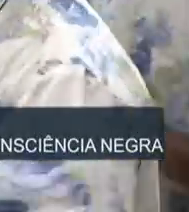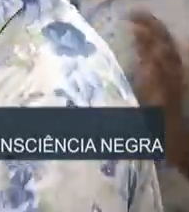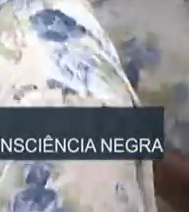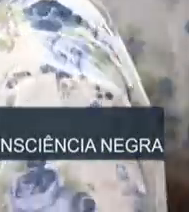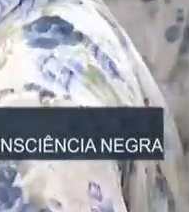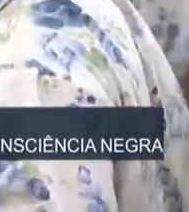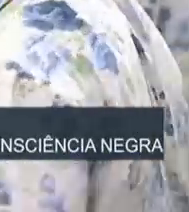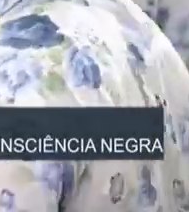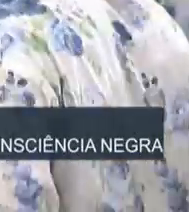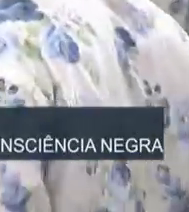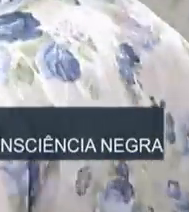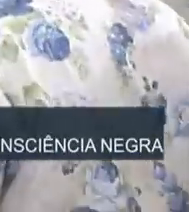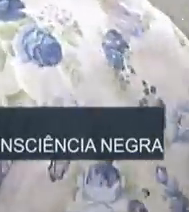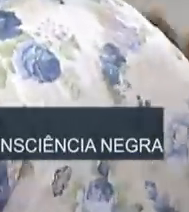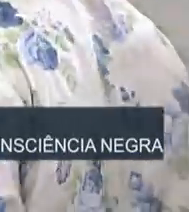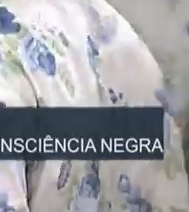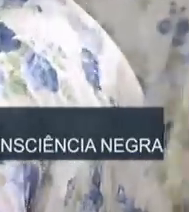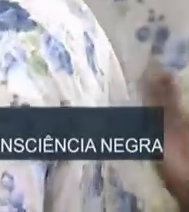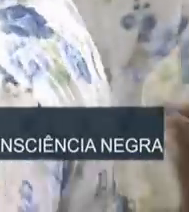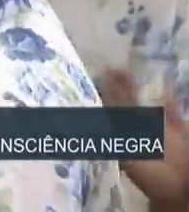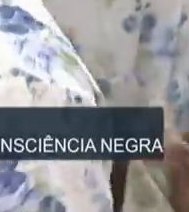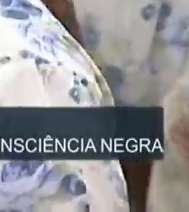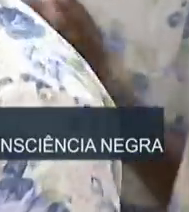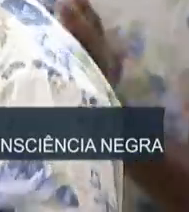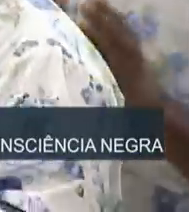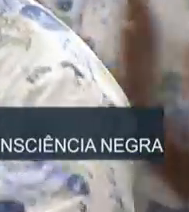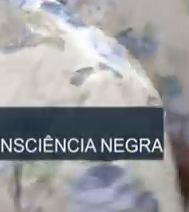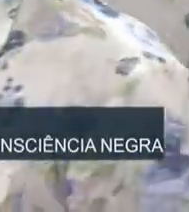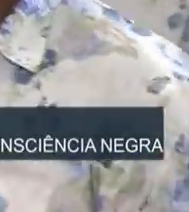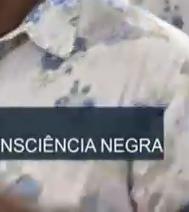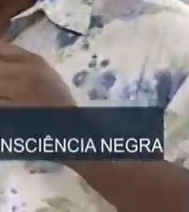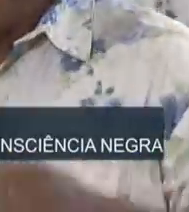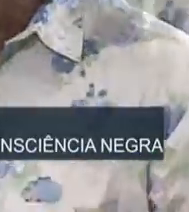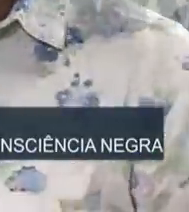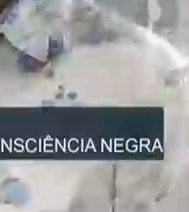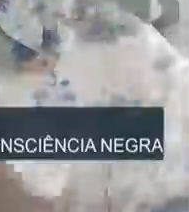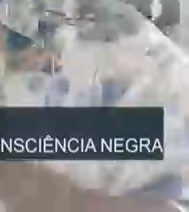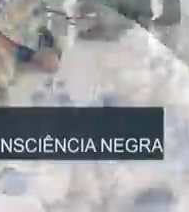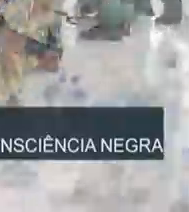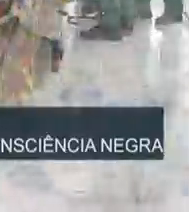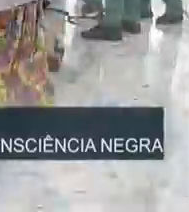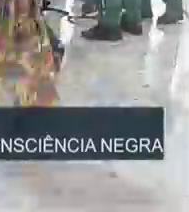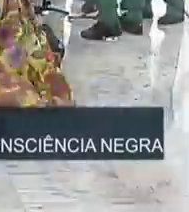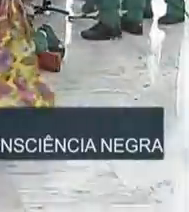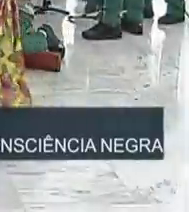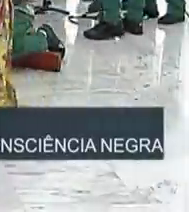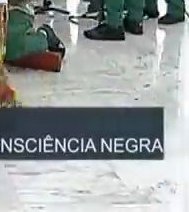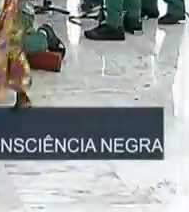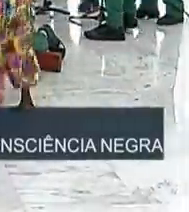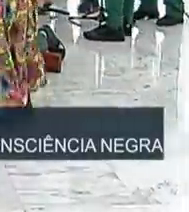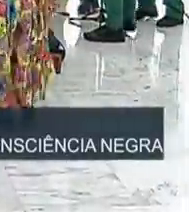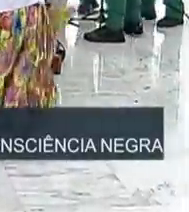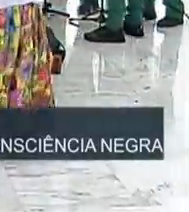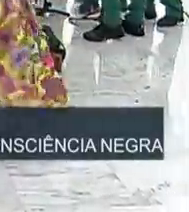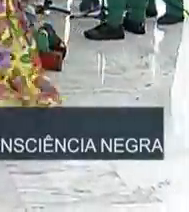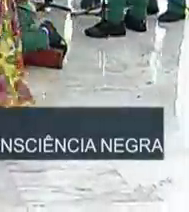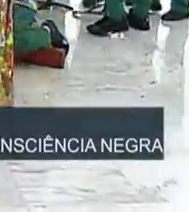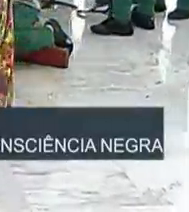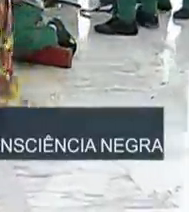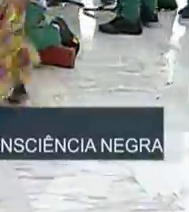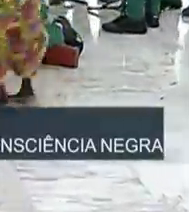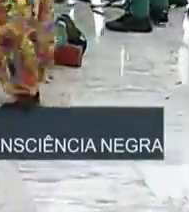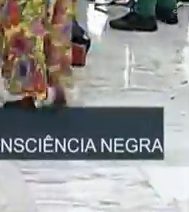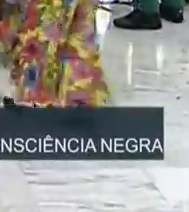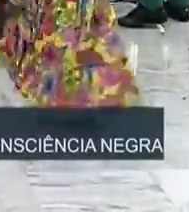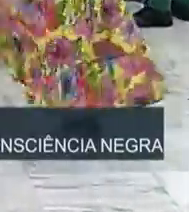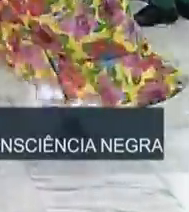virar Ladeira vou virou Ladeira vou virar Ladeira meu boi não sobe Ladeira C vai virar meu